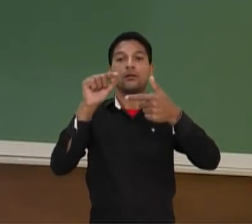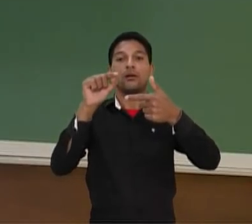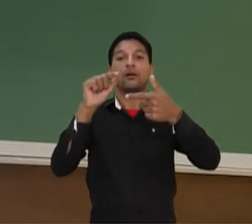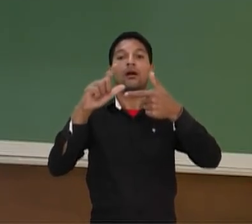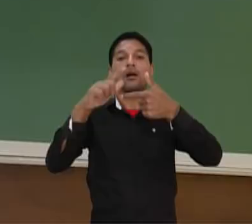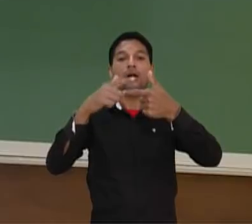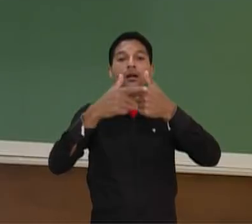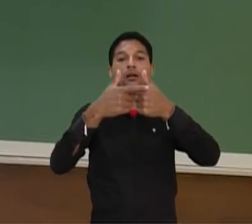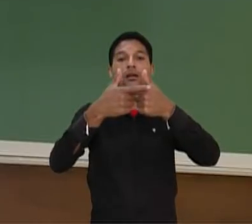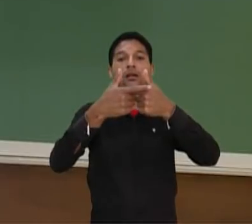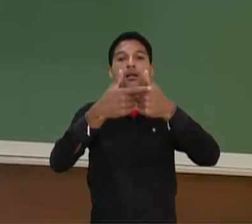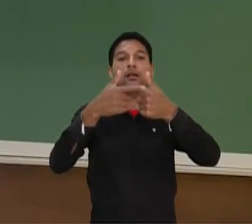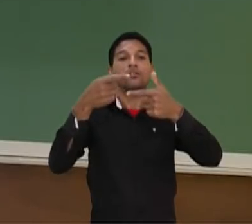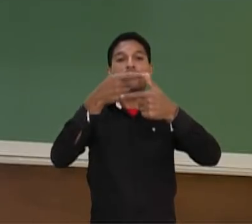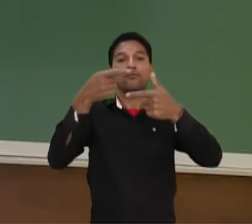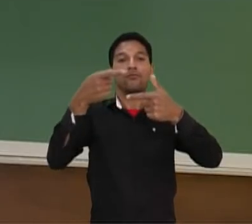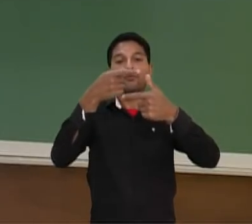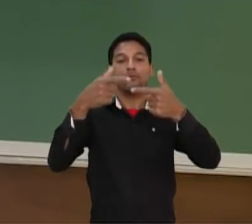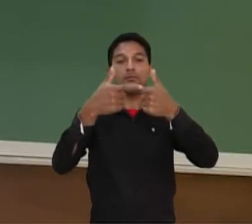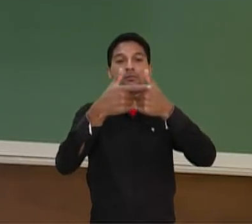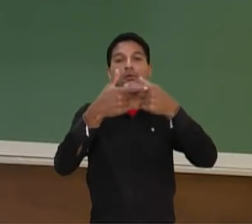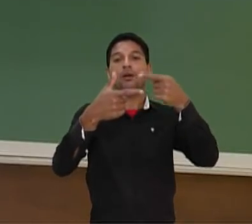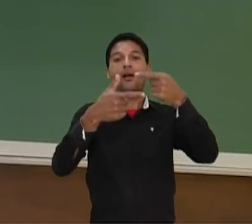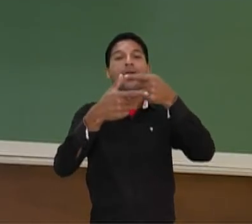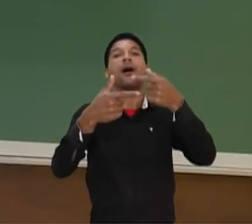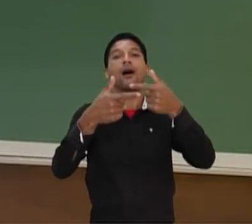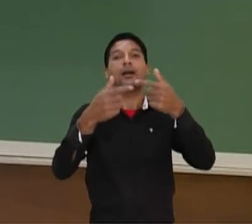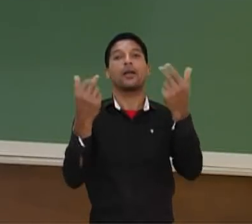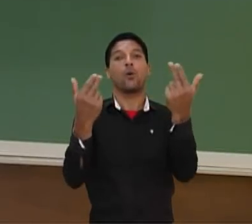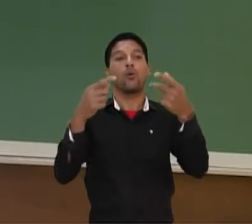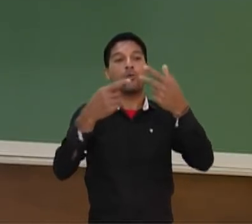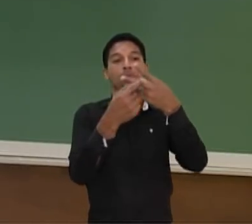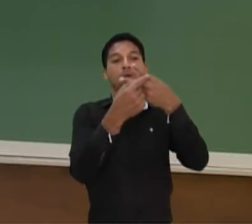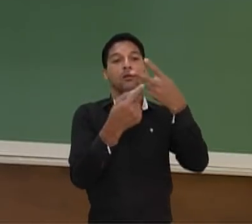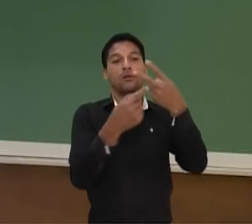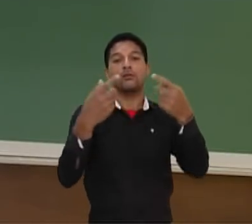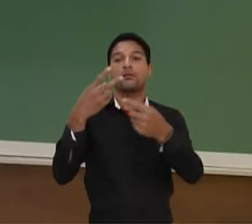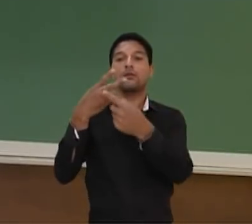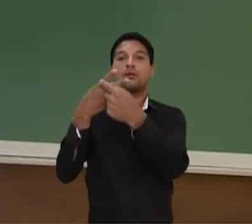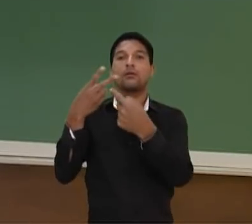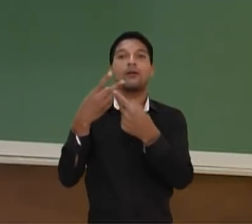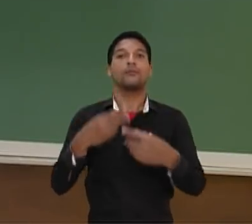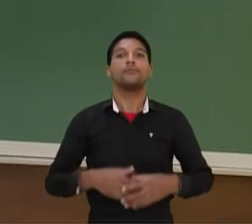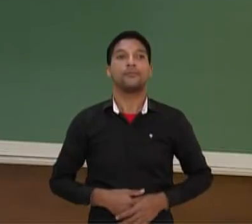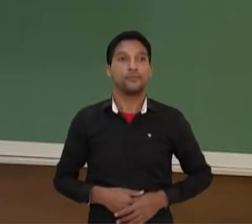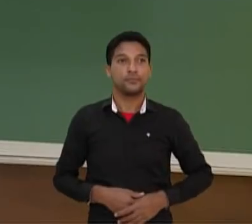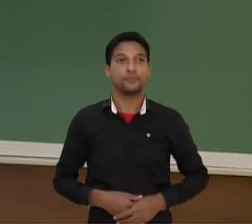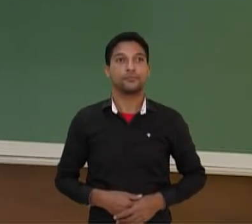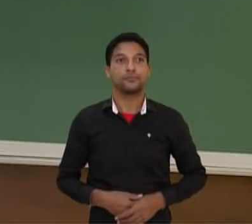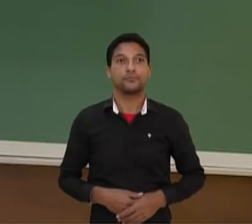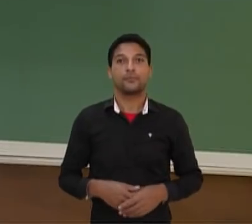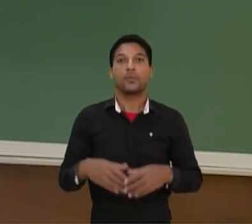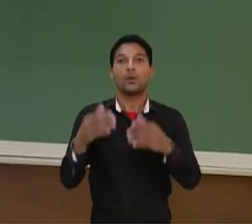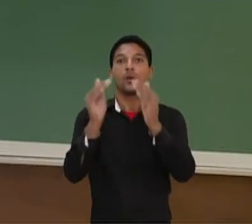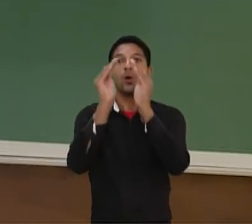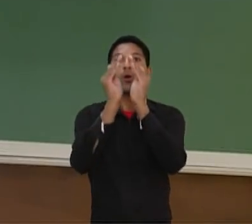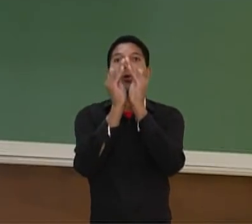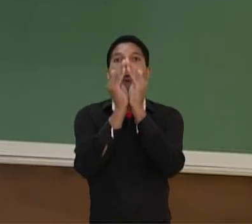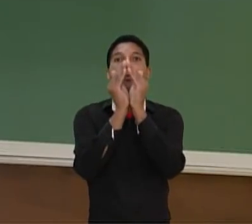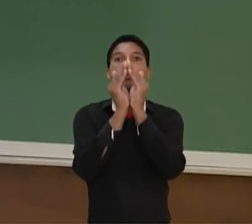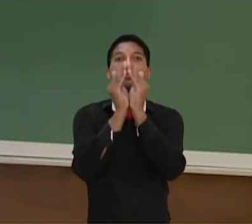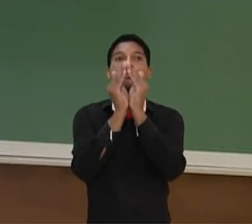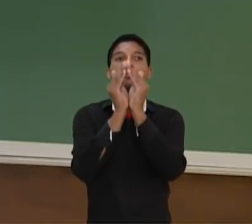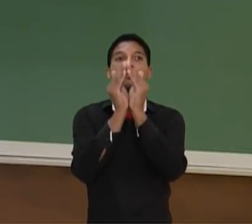última, você poderia chamar até de quadrilátero qualquer, mas um detalhezinho de uma das aulas eu disse o seguinte, que é o tipo de quadrilátero que a gente chama de pipa